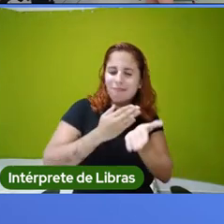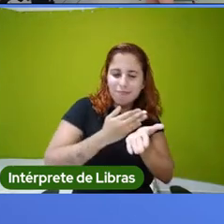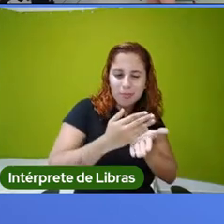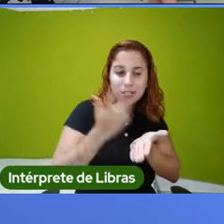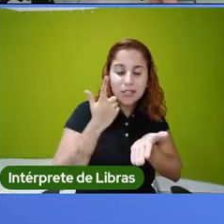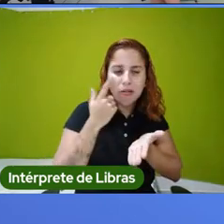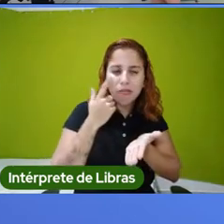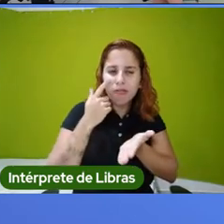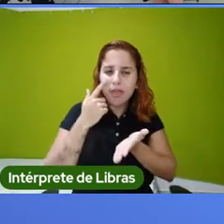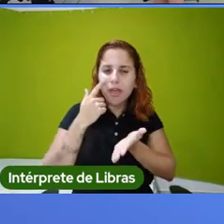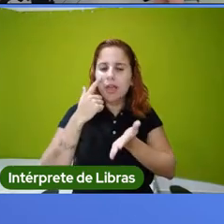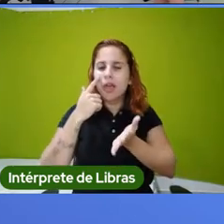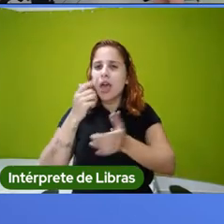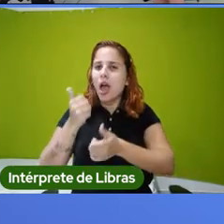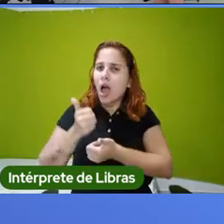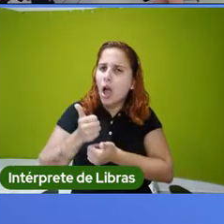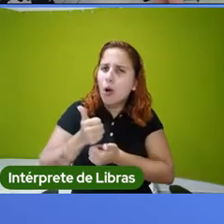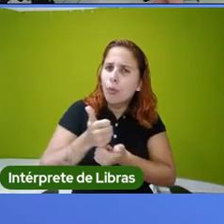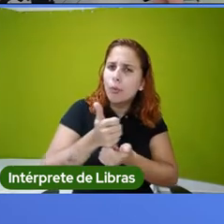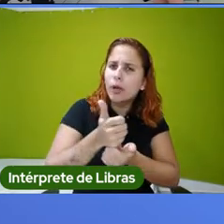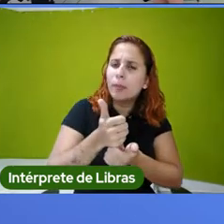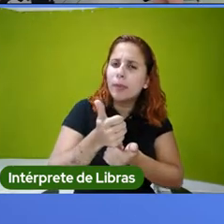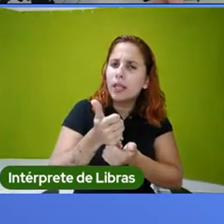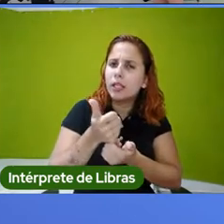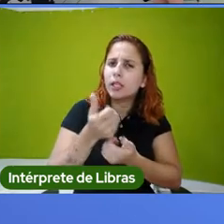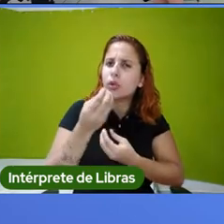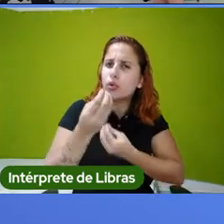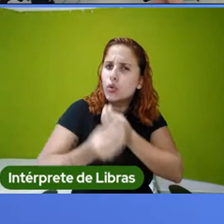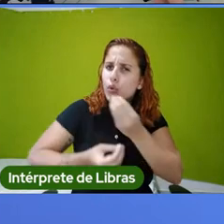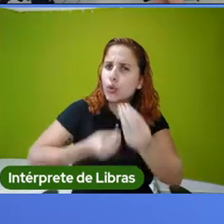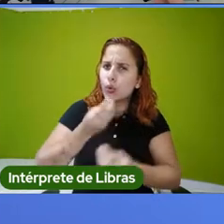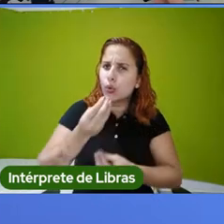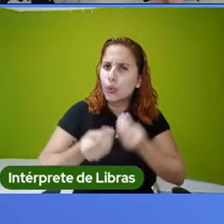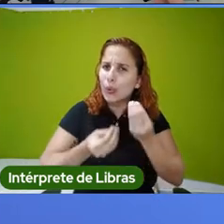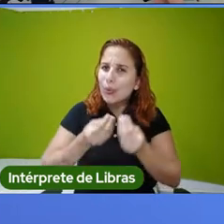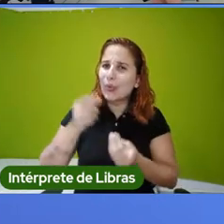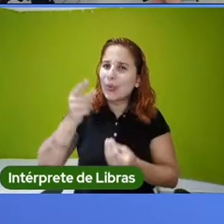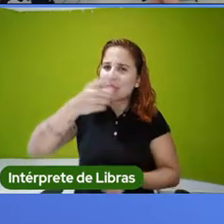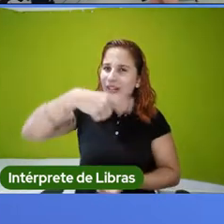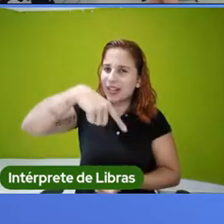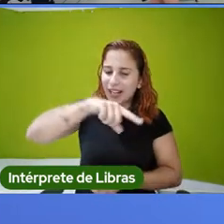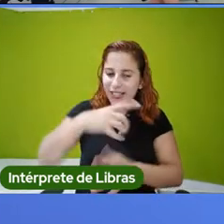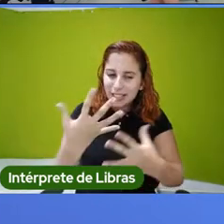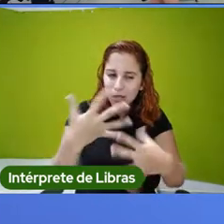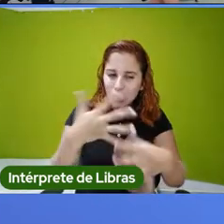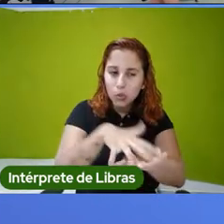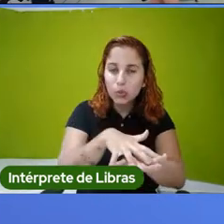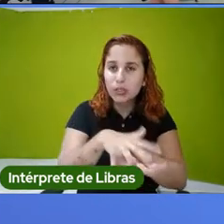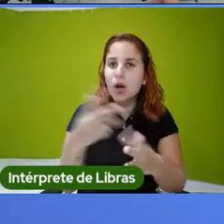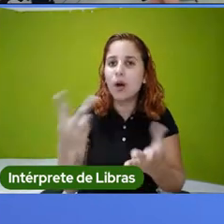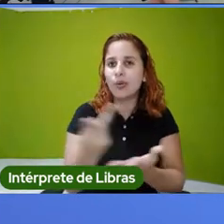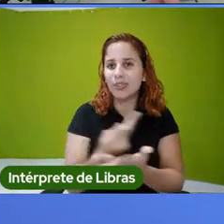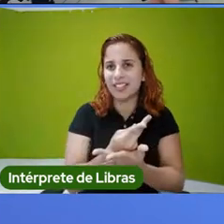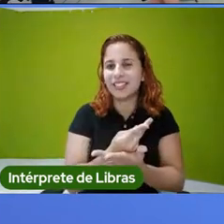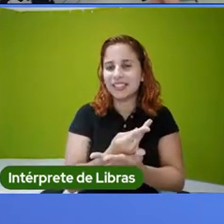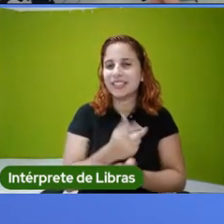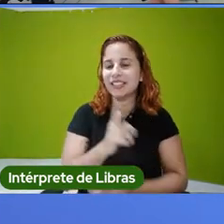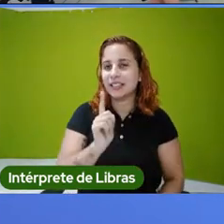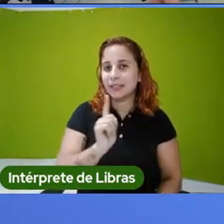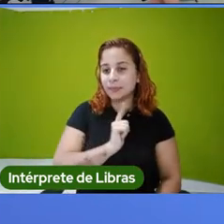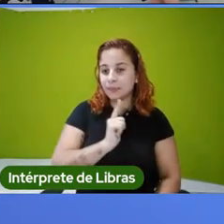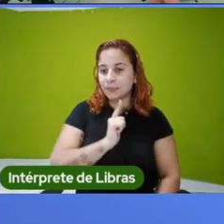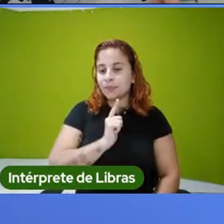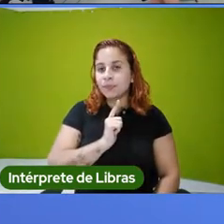acompanhamento longitudinal, acompanham aí esse itinerário de inclusão da pessoa com deficiência no